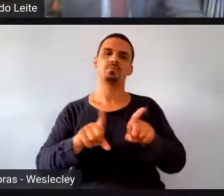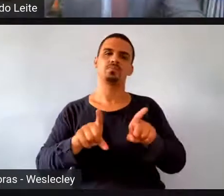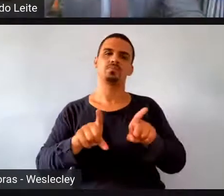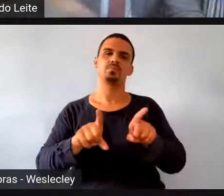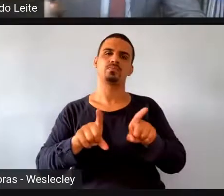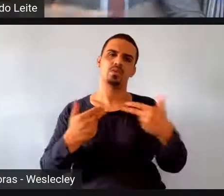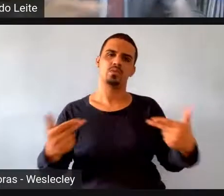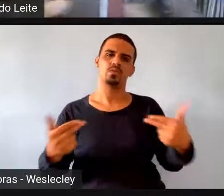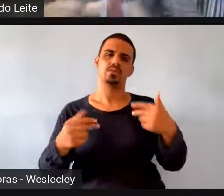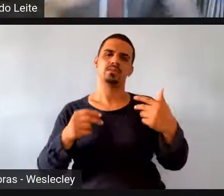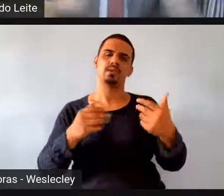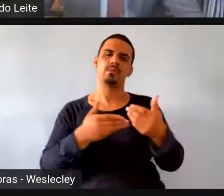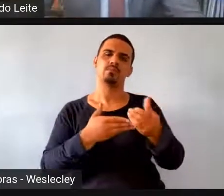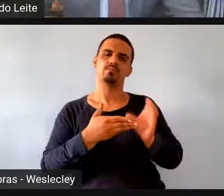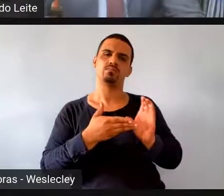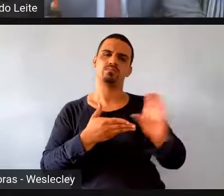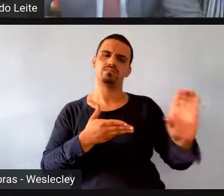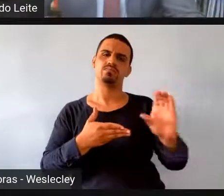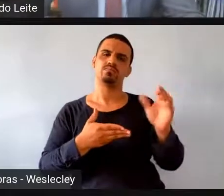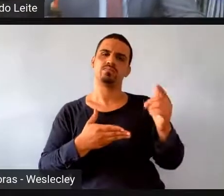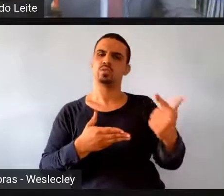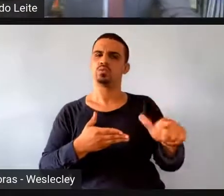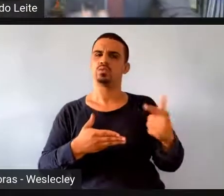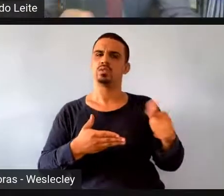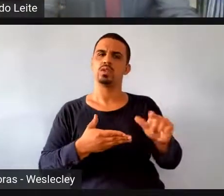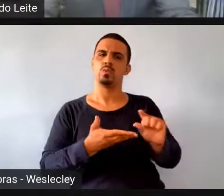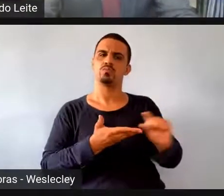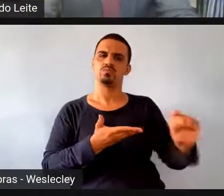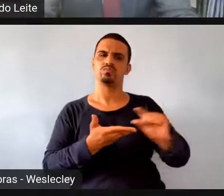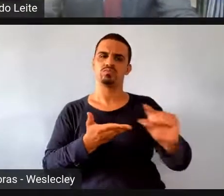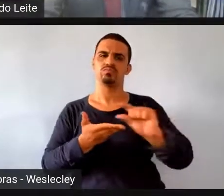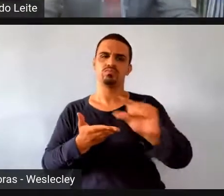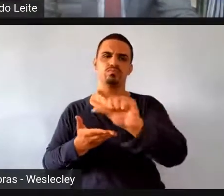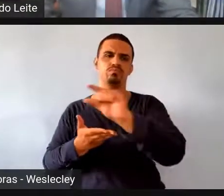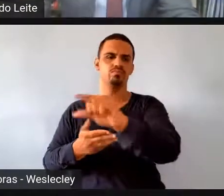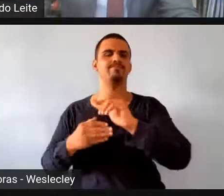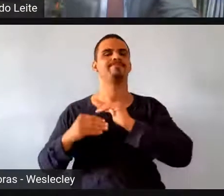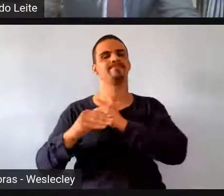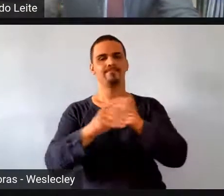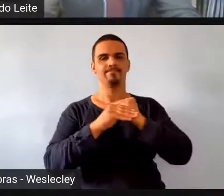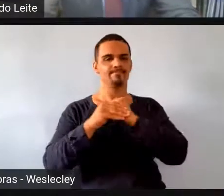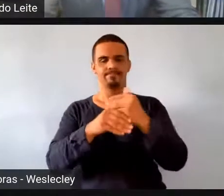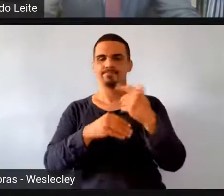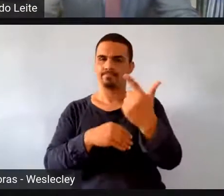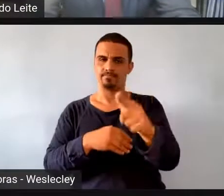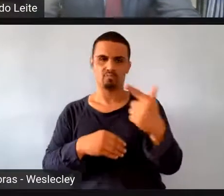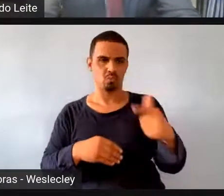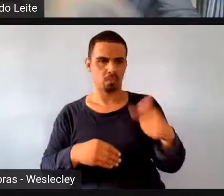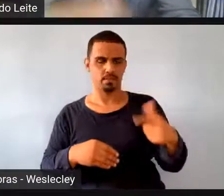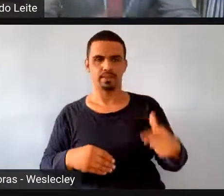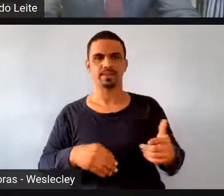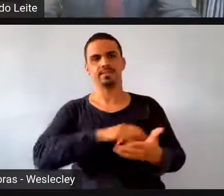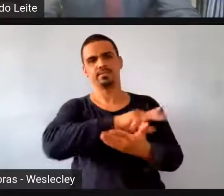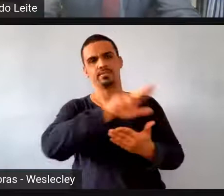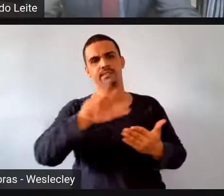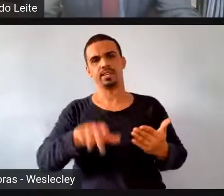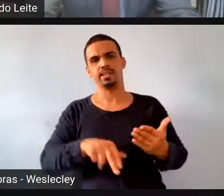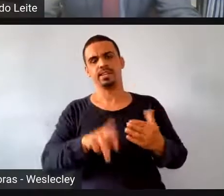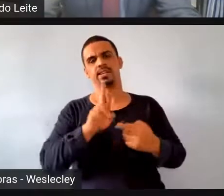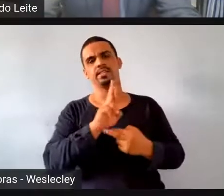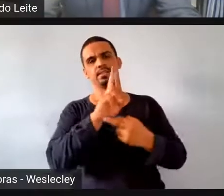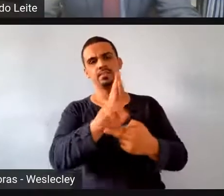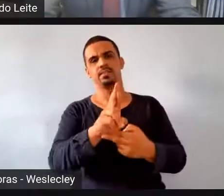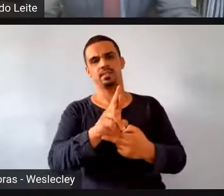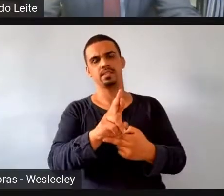esses recursos e não havendo aí uma distribuição mais equitativa, né, entre as diversas representações, inclusive